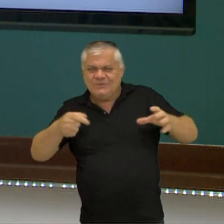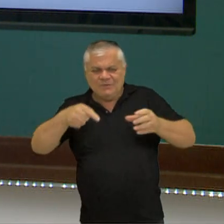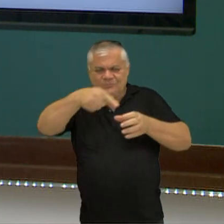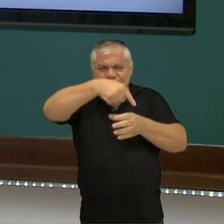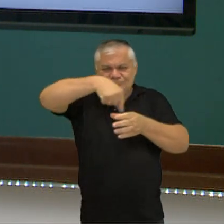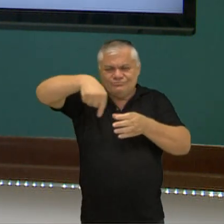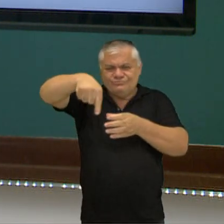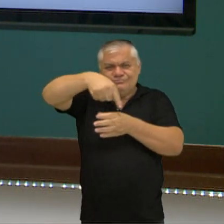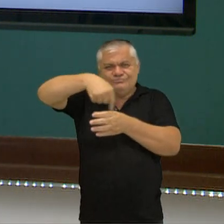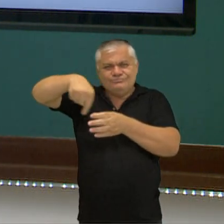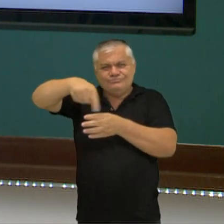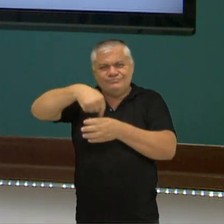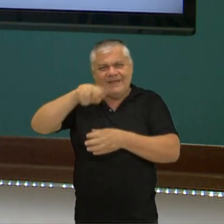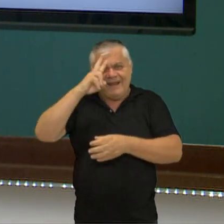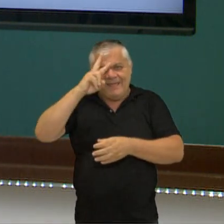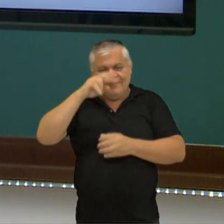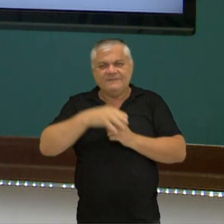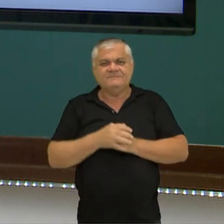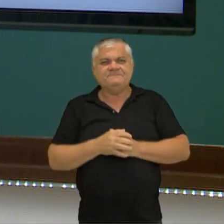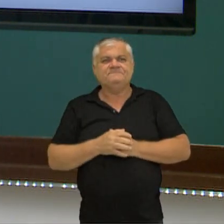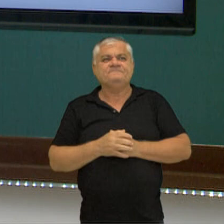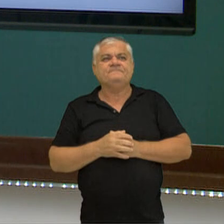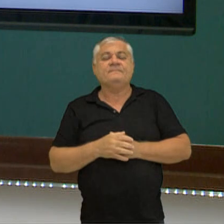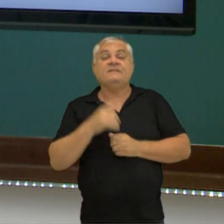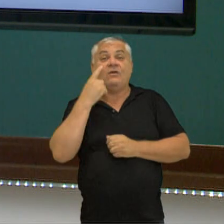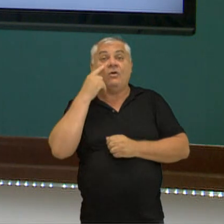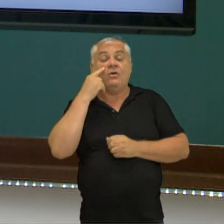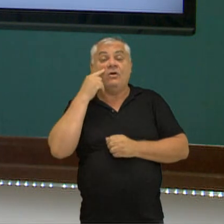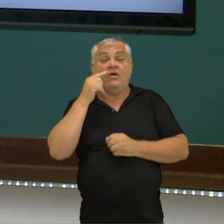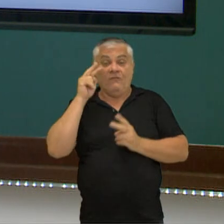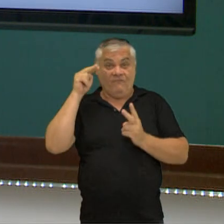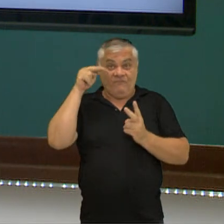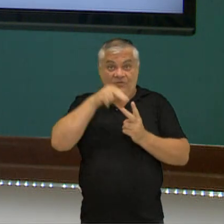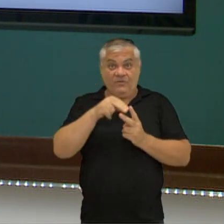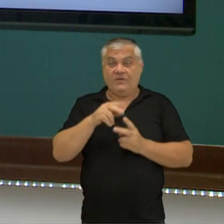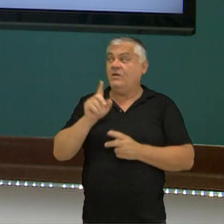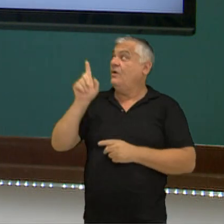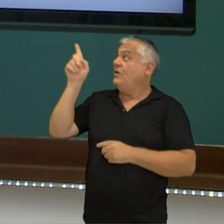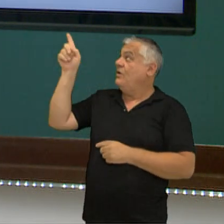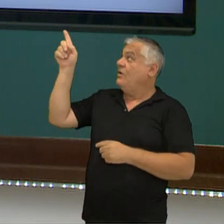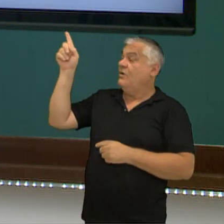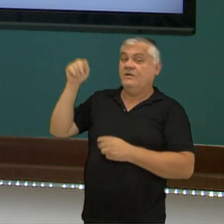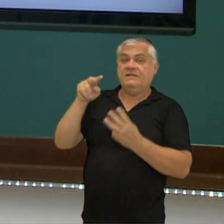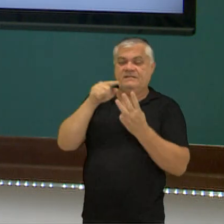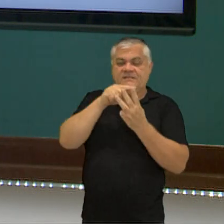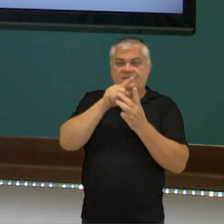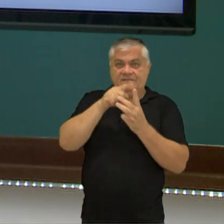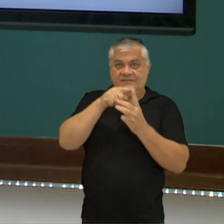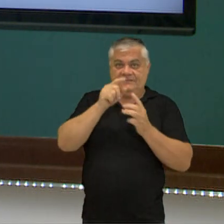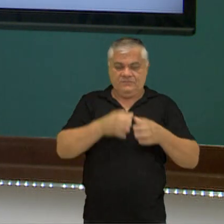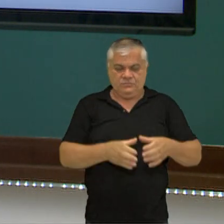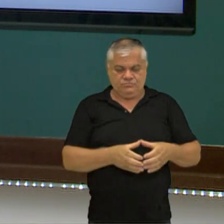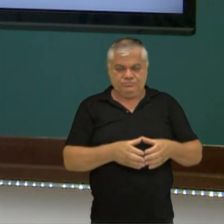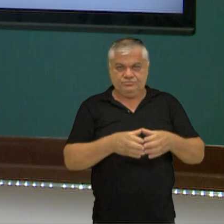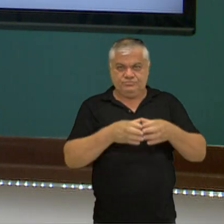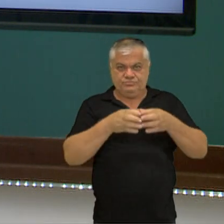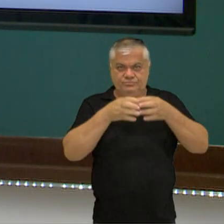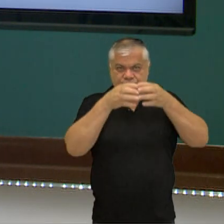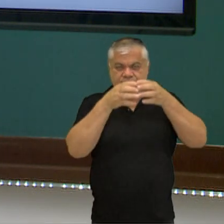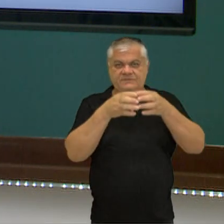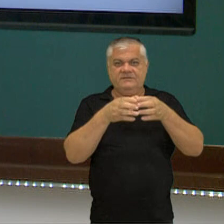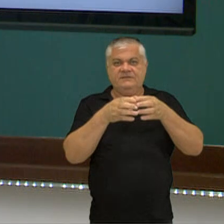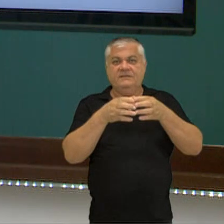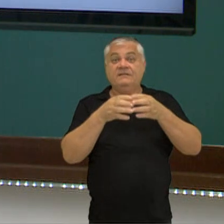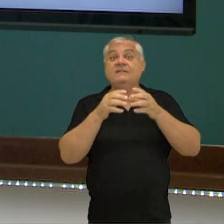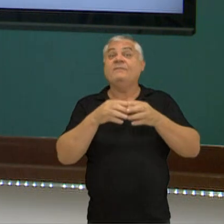circunferência? Não lembra? Não tem problema, né? Nós vamos focar, nesses próximos vídeos, no cilindro. Mas nós temos ainda o